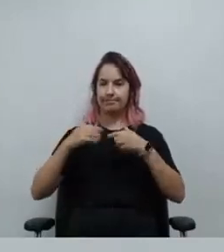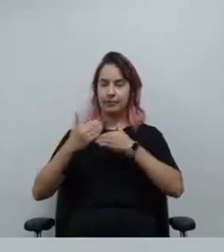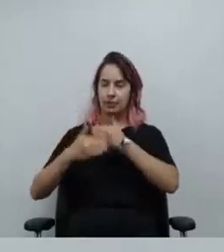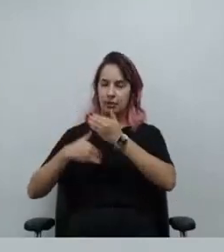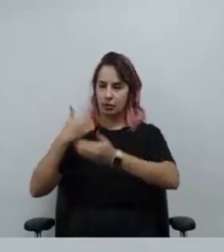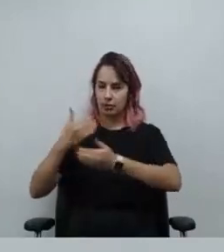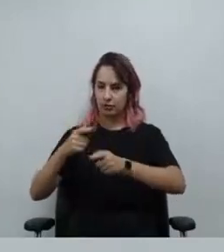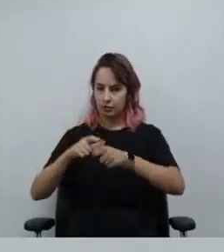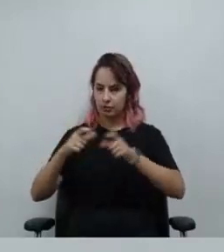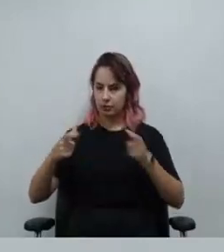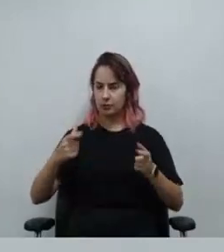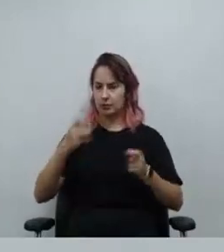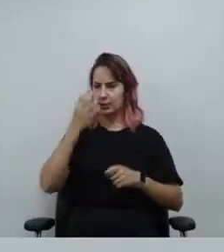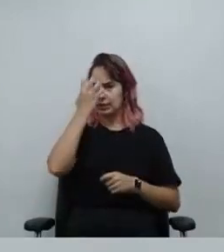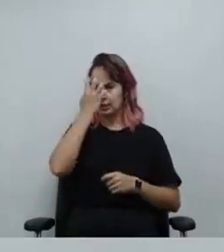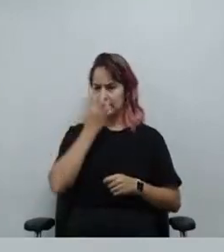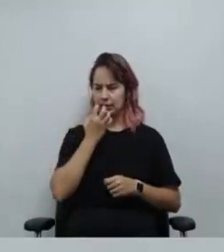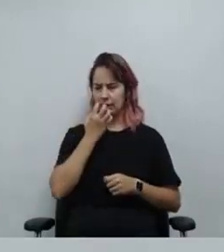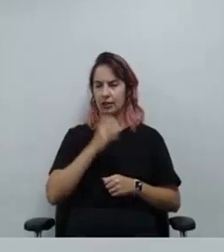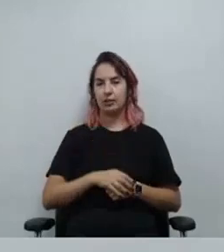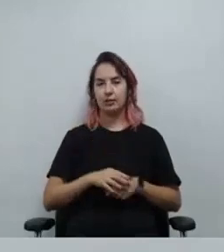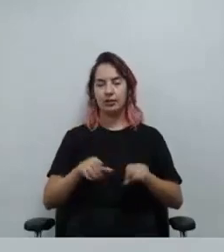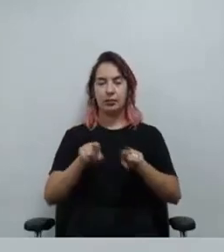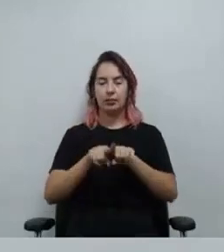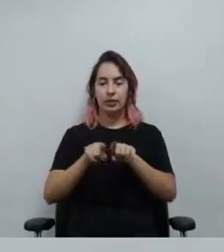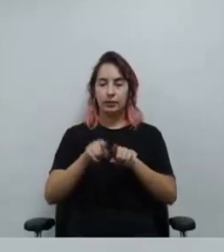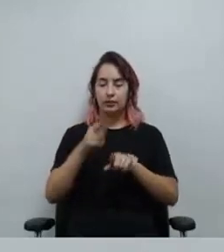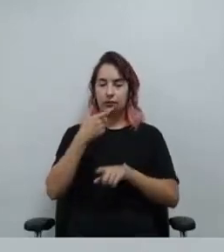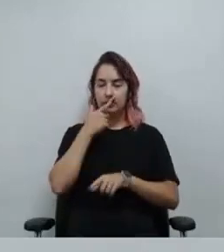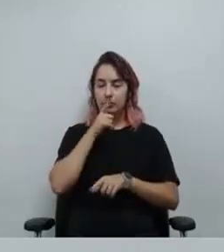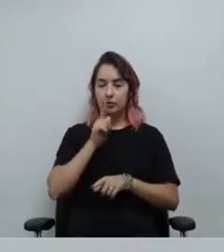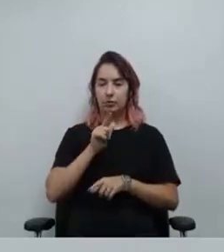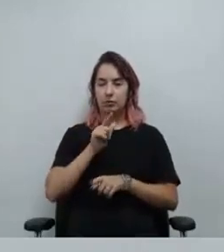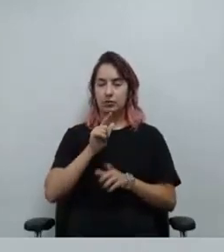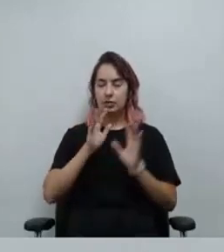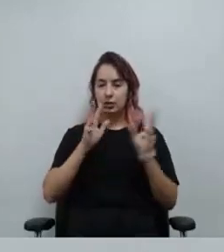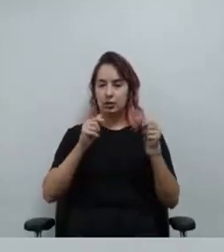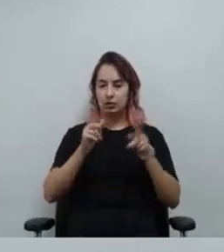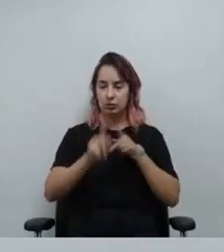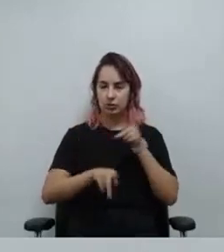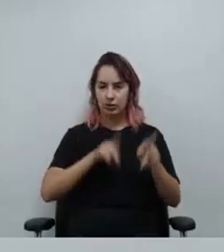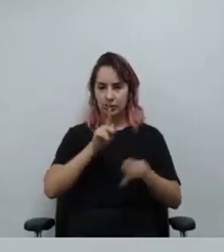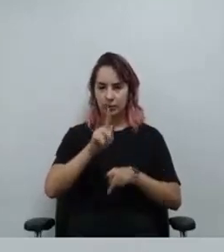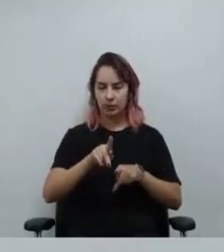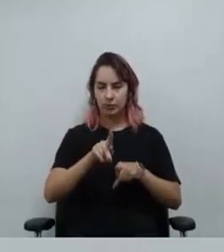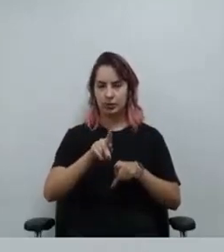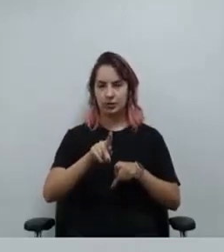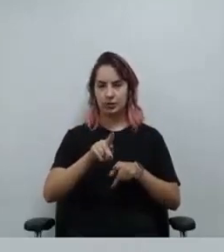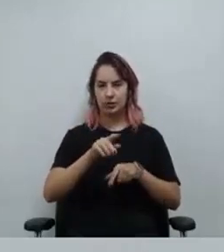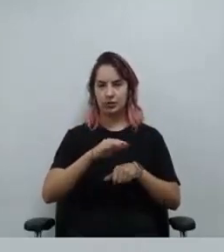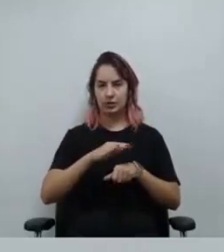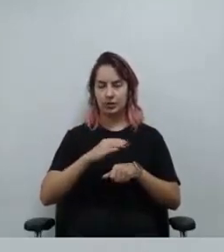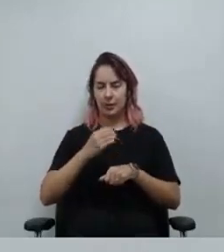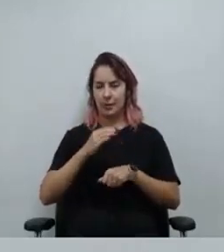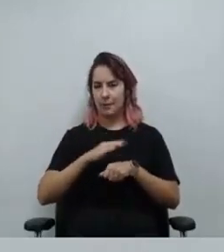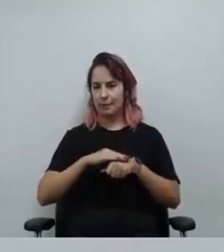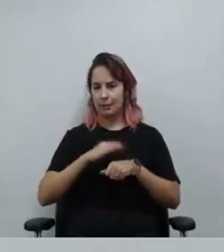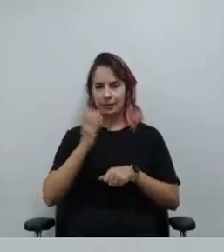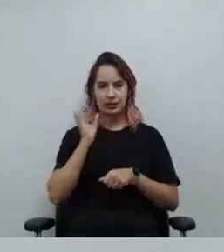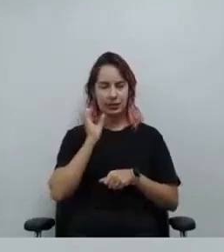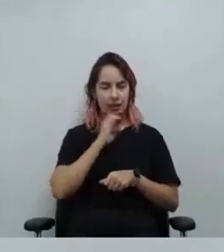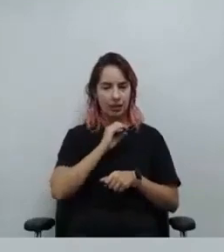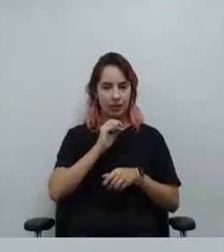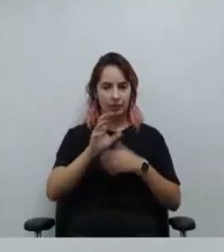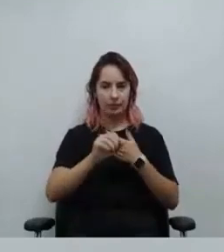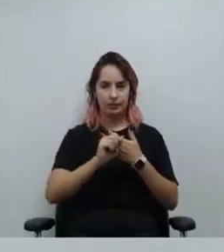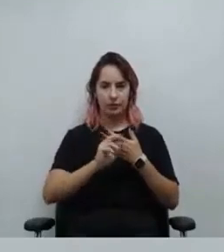de fato seja célere, consiga já trazer efeitos para a vida de toda a população de forma mais imediata. A